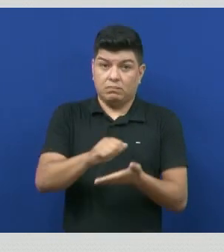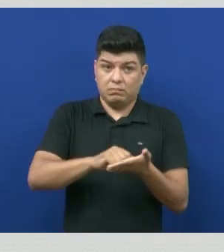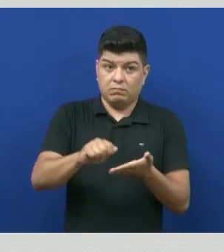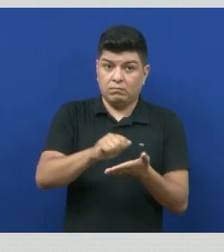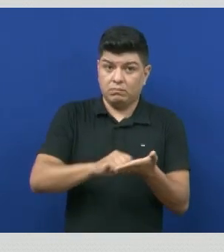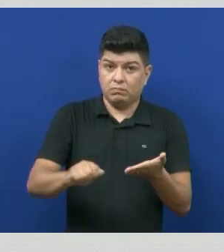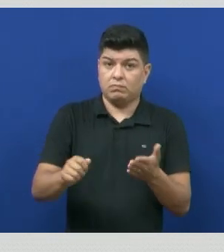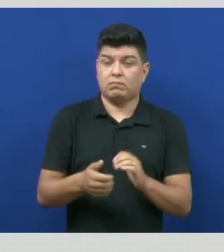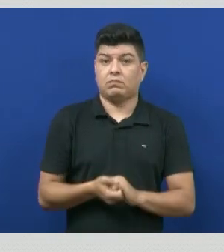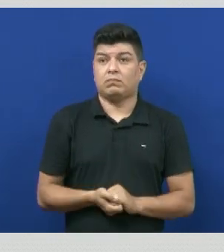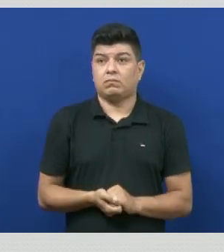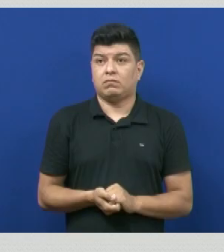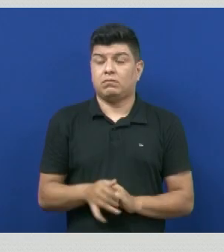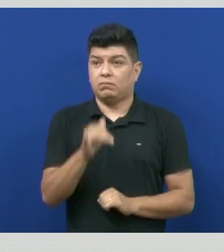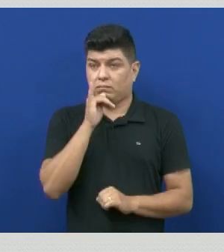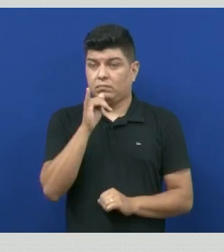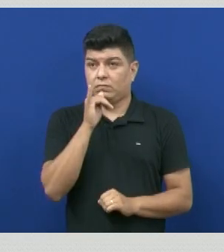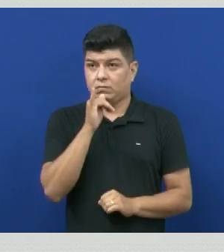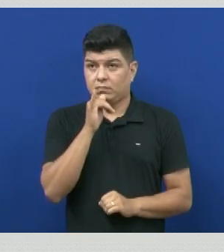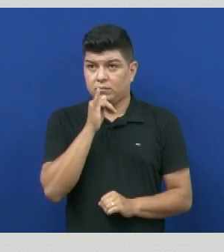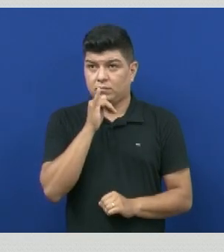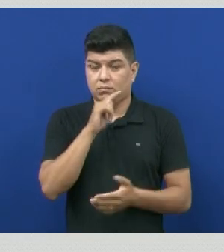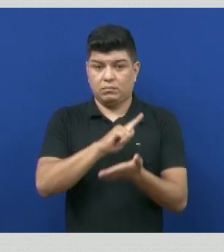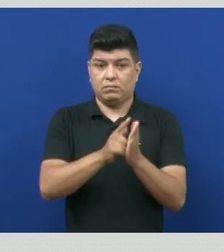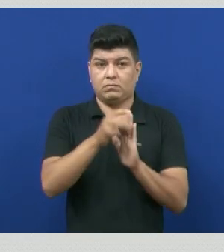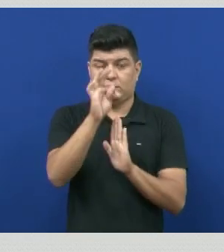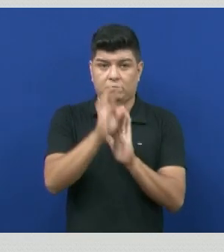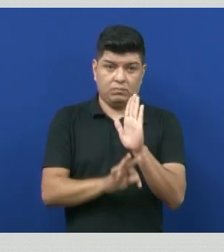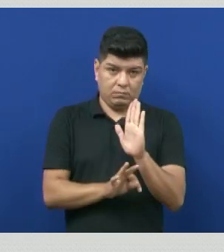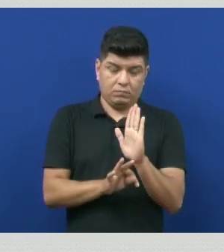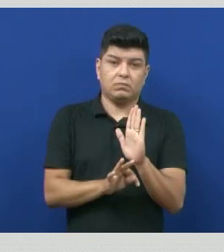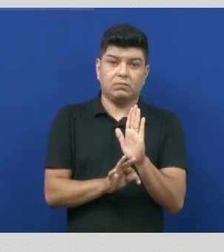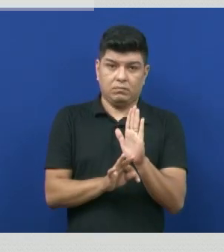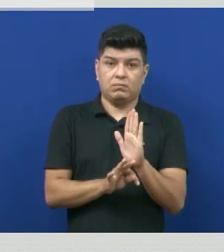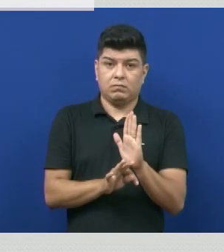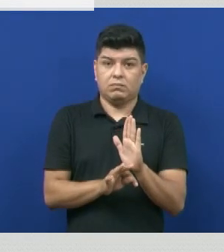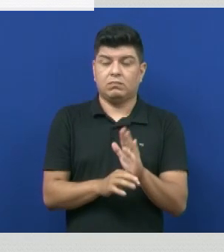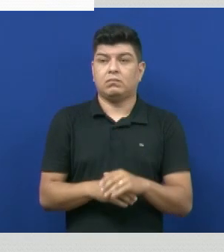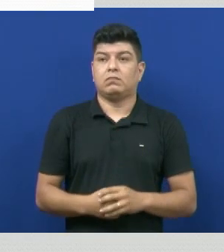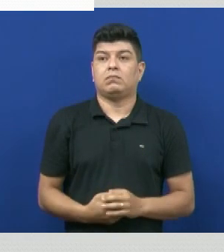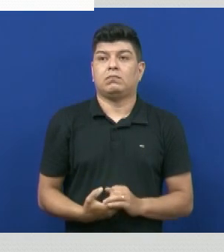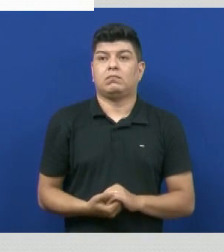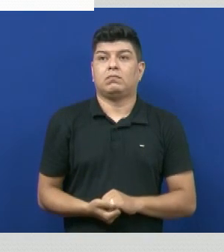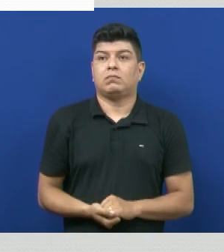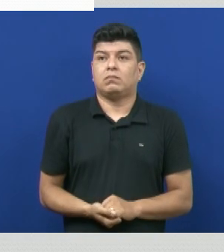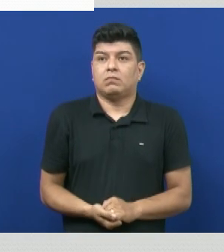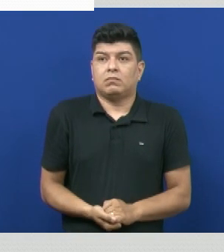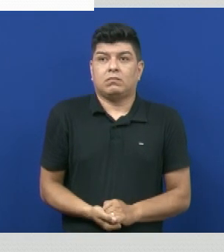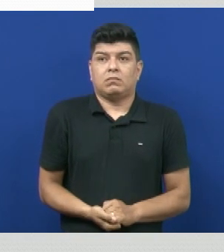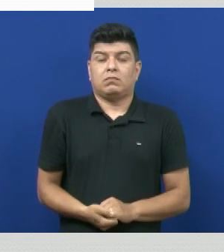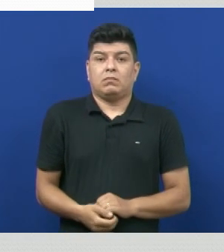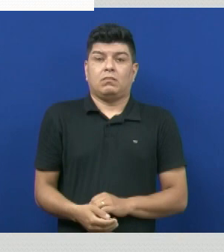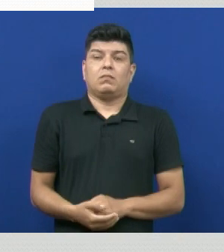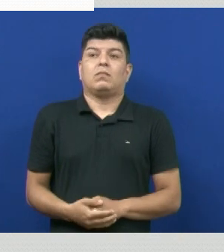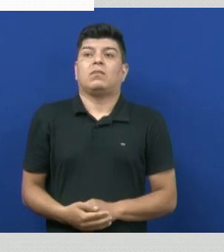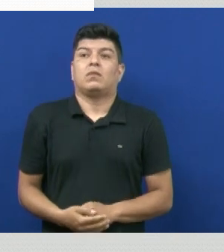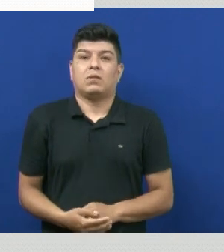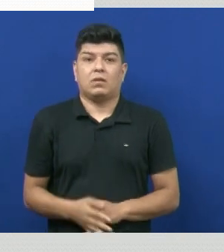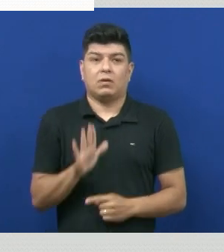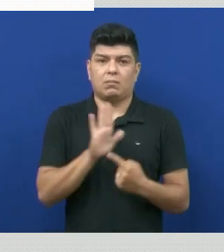abaixo-assinado, são exemplos de gêneros textuais do tipo argumentativo. E o